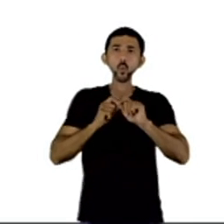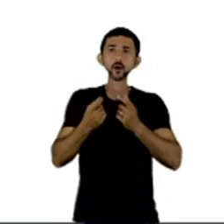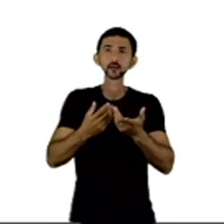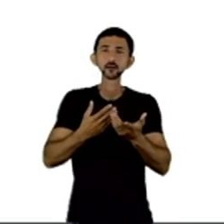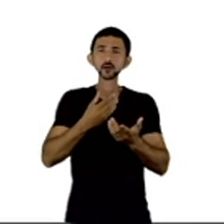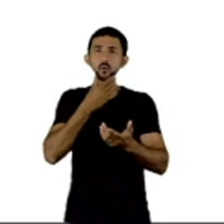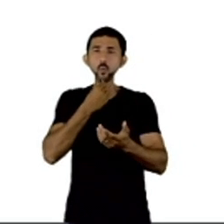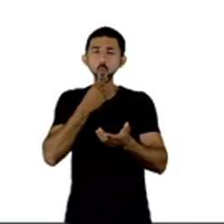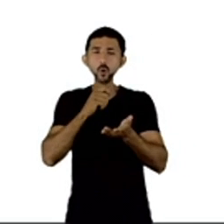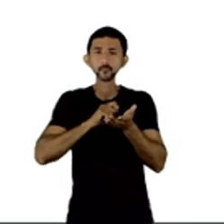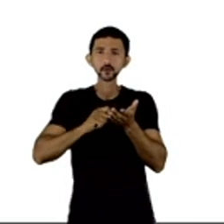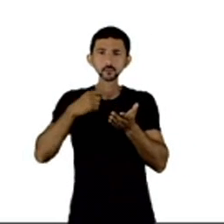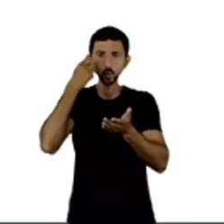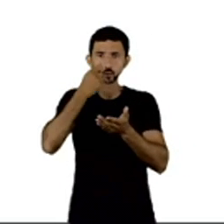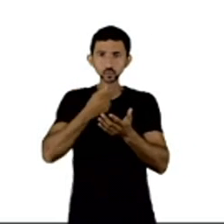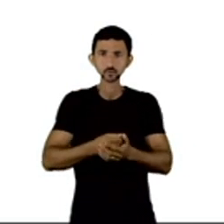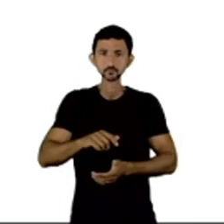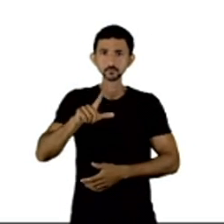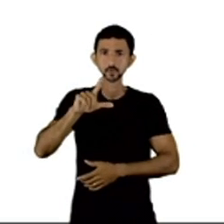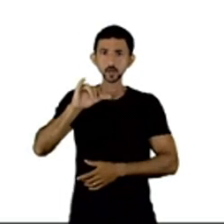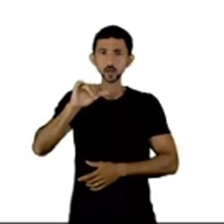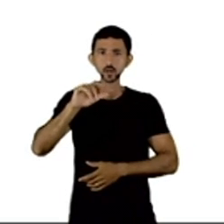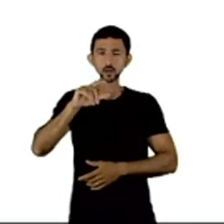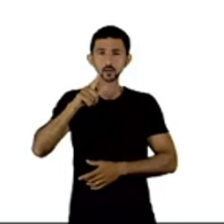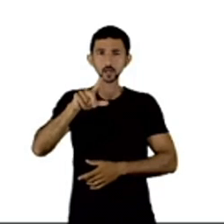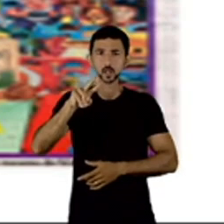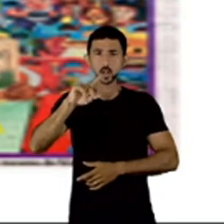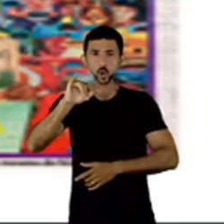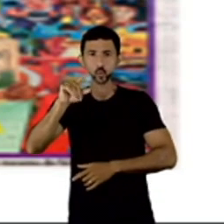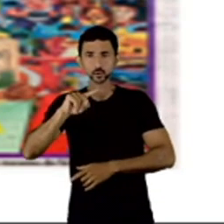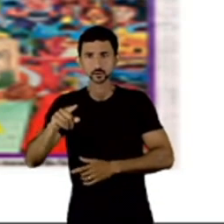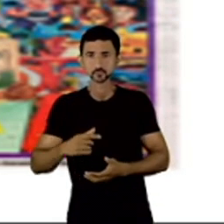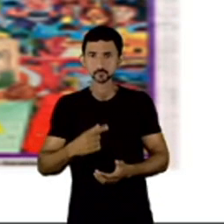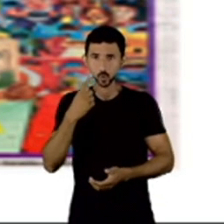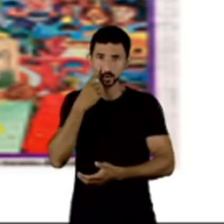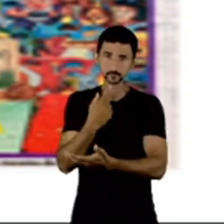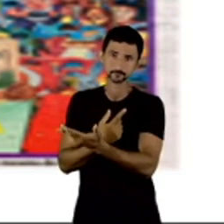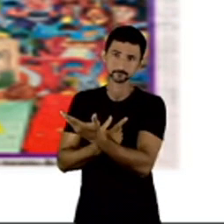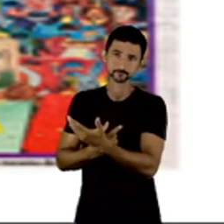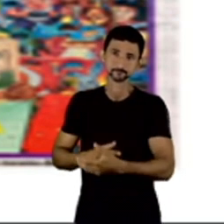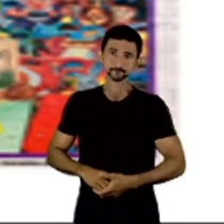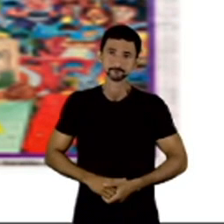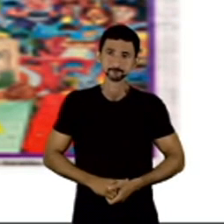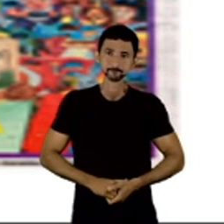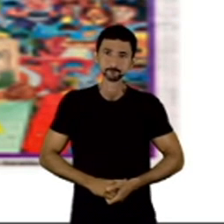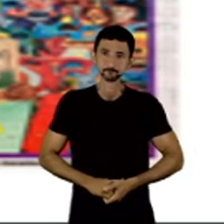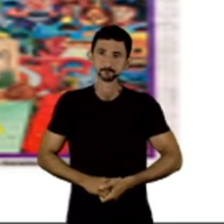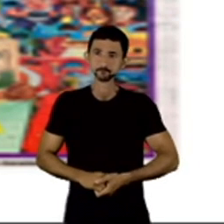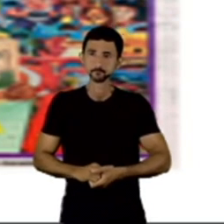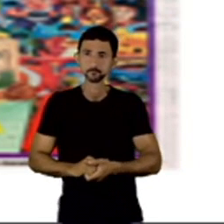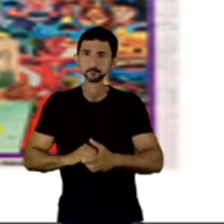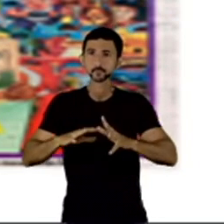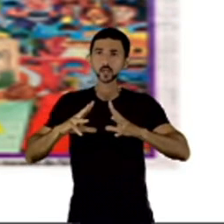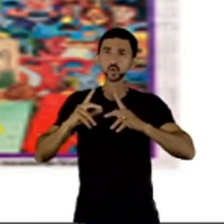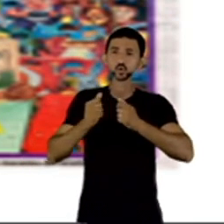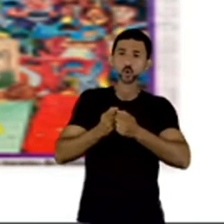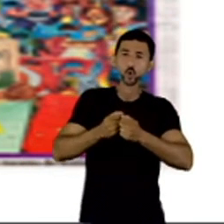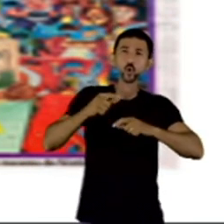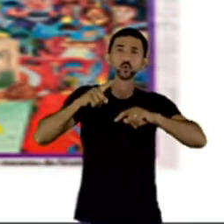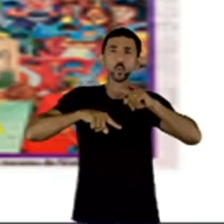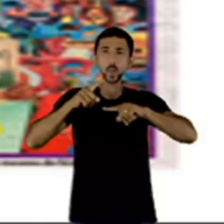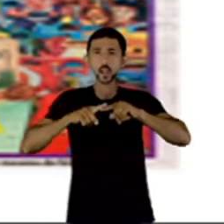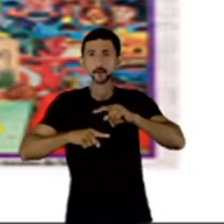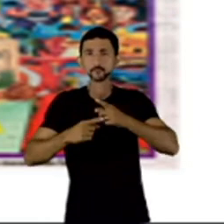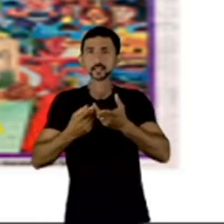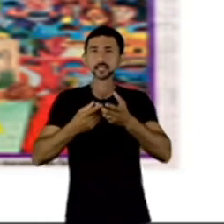dessa reportagem? Luiz Romero. Então, meu aluno, você deve ter percebido que todos os elementos